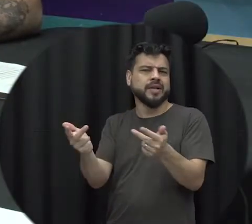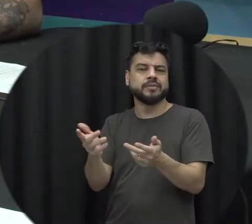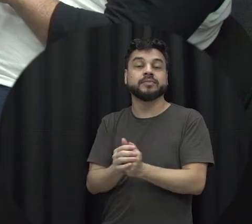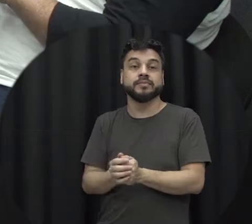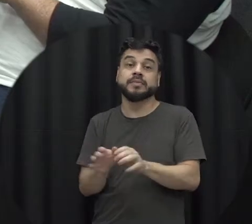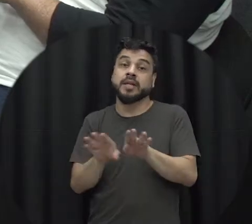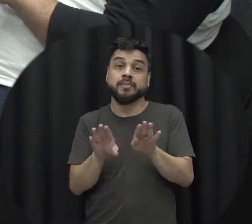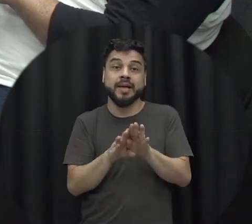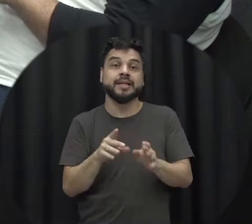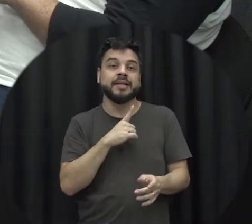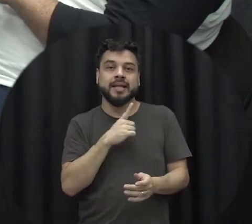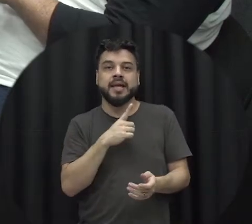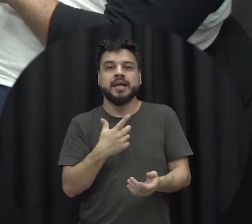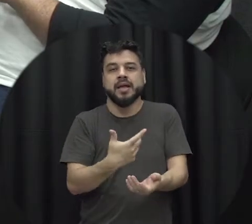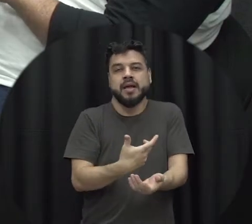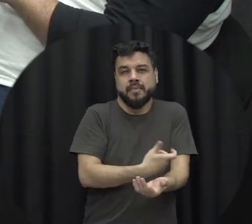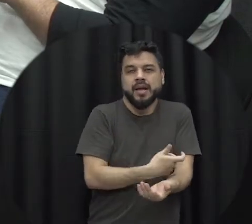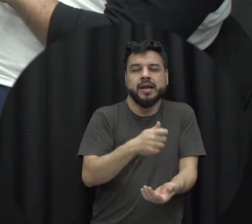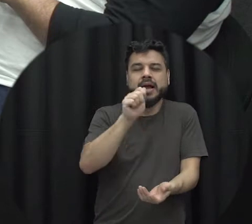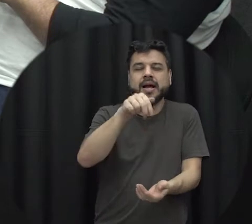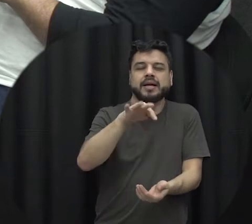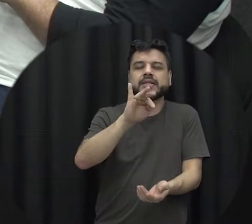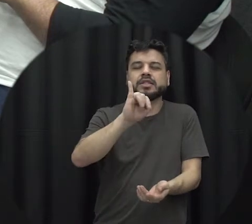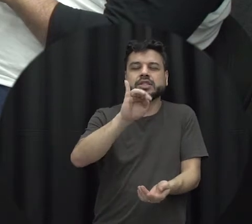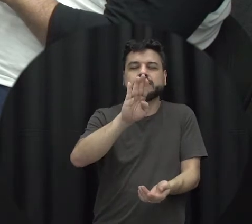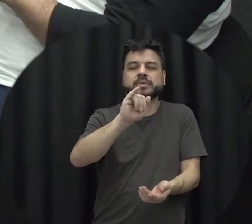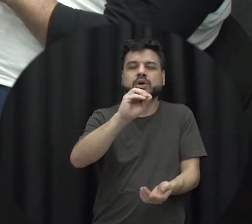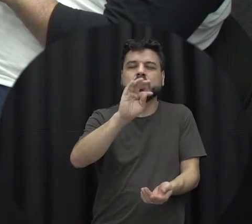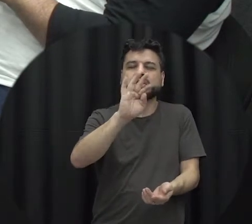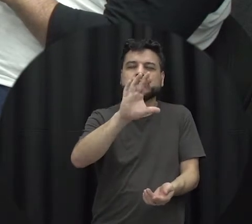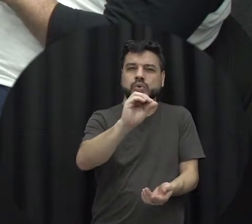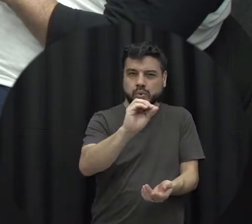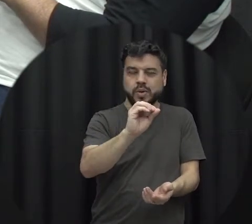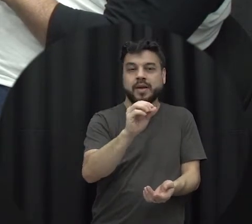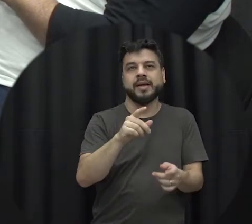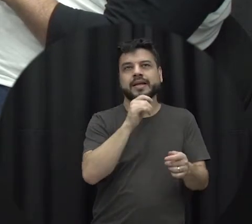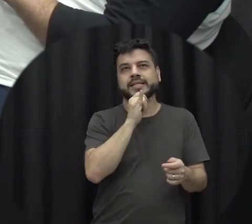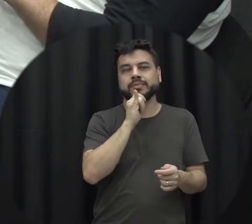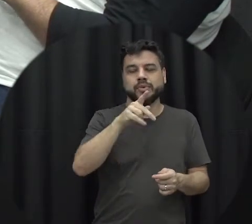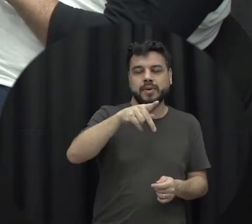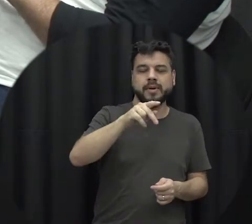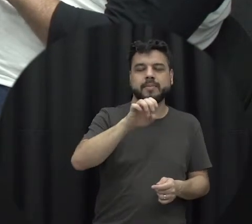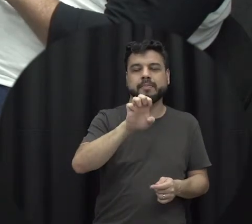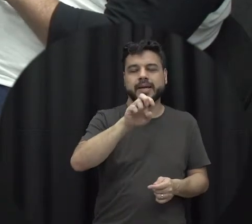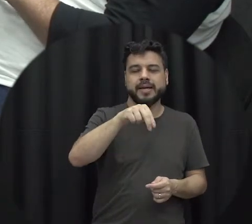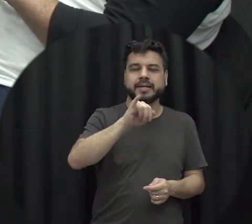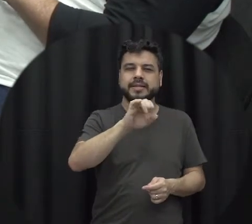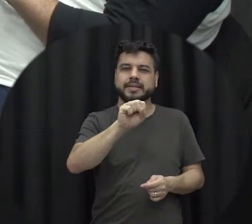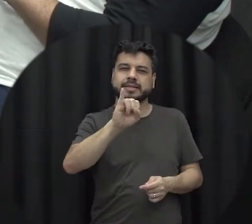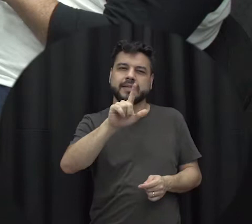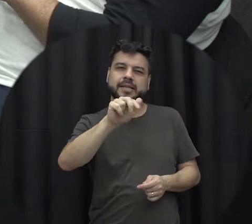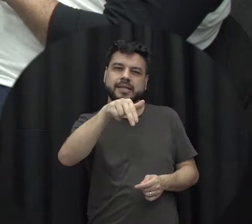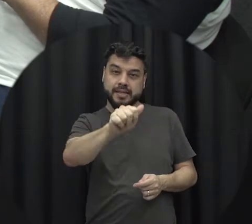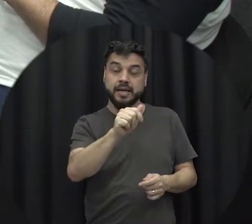antibióticos, né? A penicilina, que é um dos, junto com a fermentação, é um dos primeiros